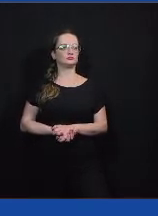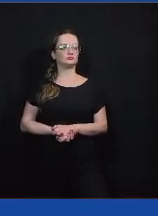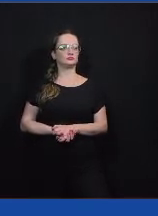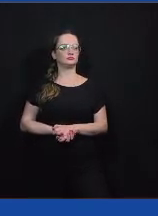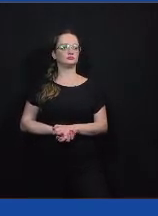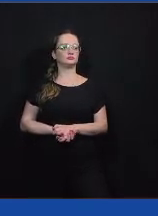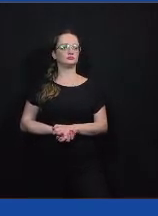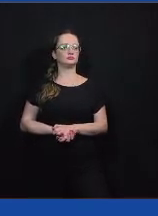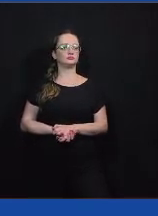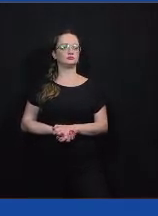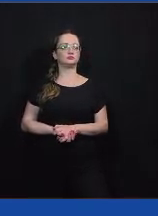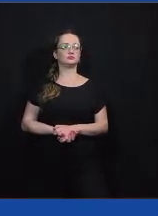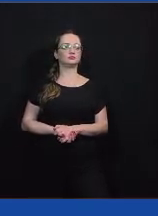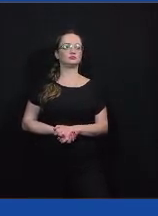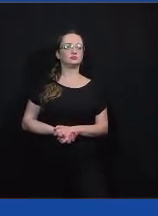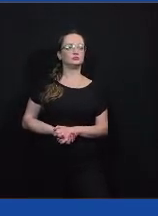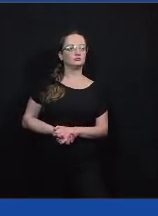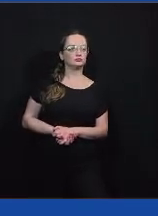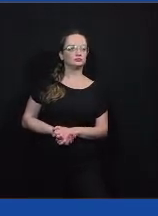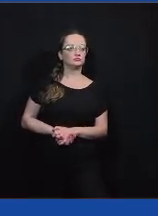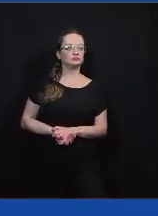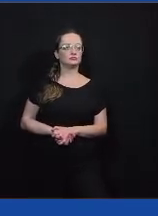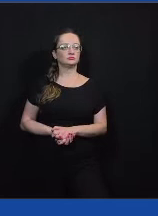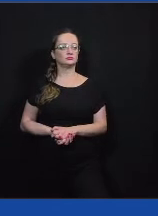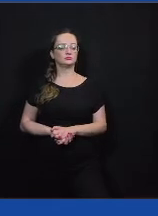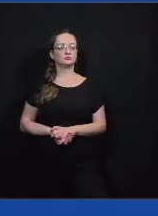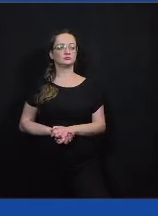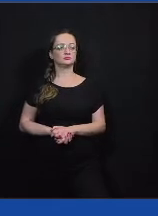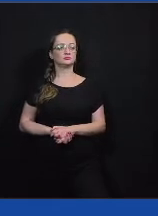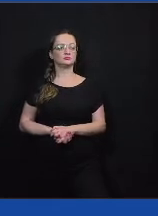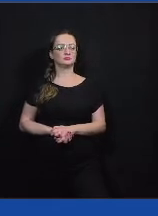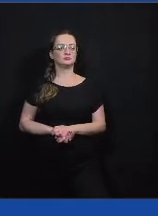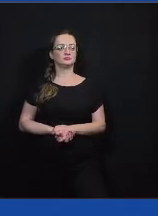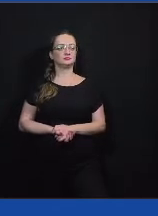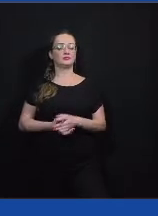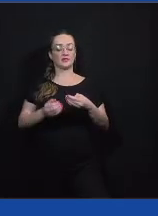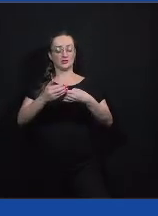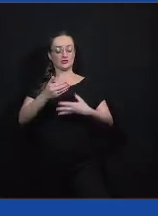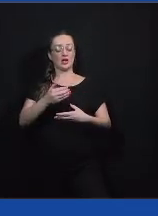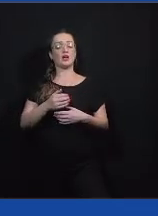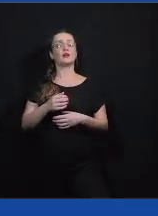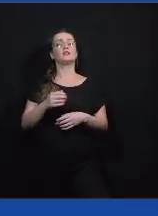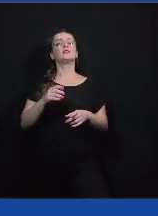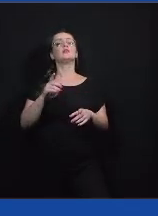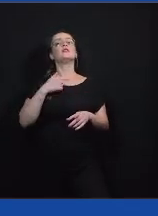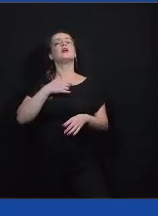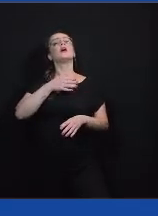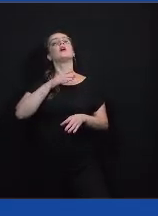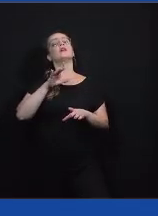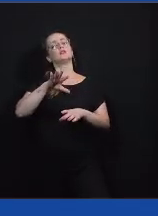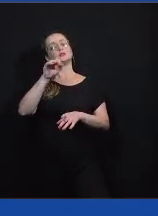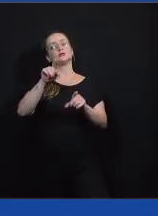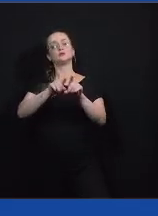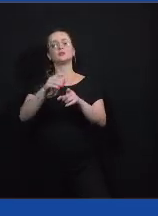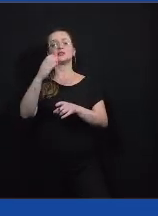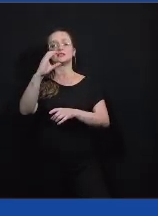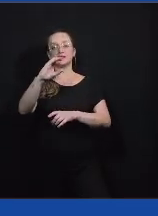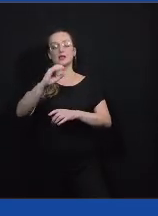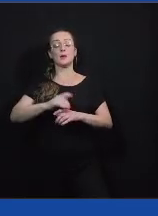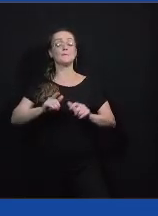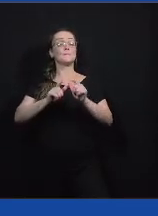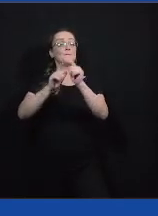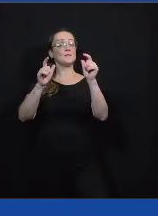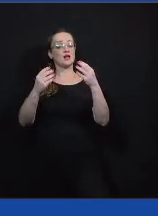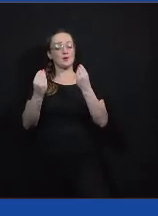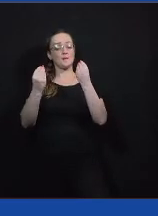o Uber e aqui no chat temos Beatriz cabelo e lá ela bélicos também descer então por maioria